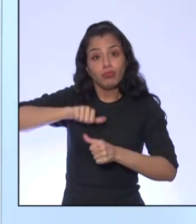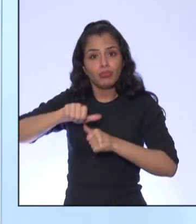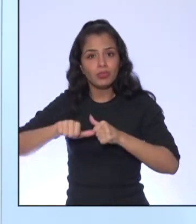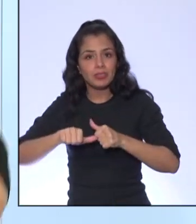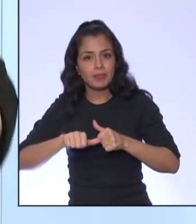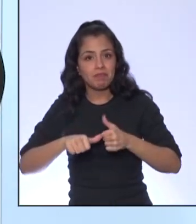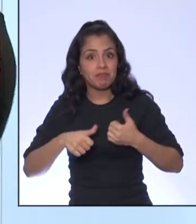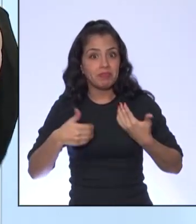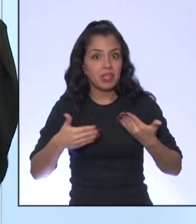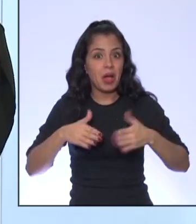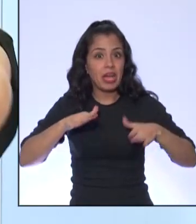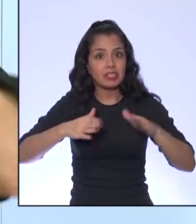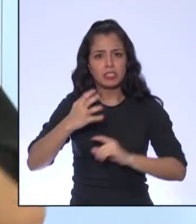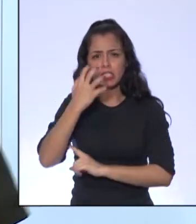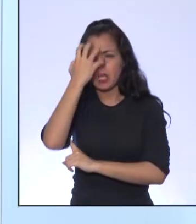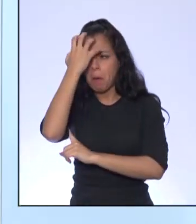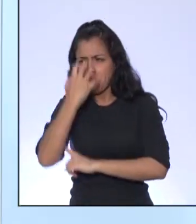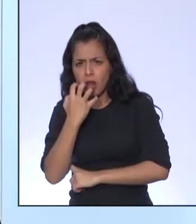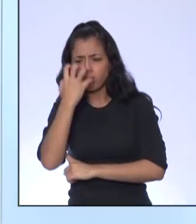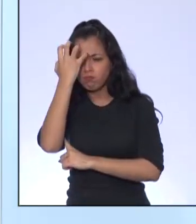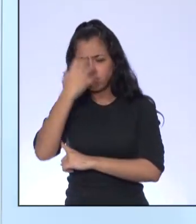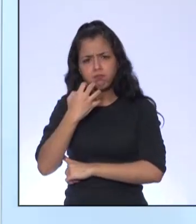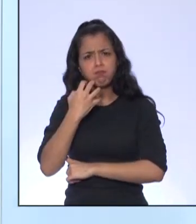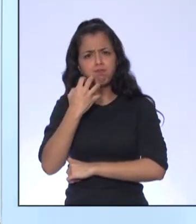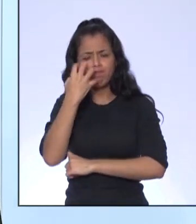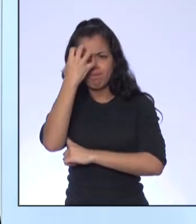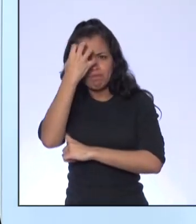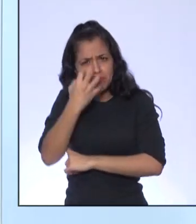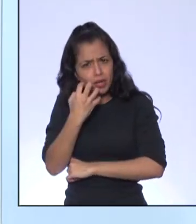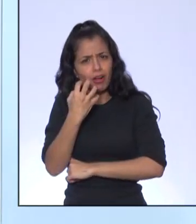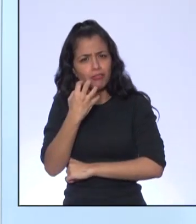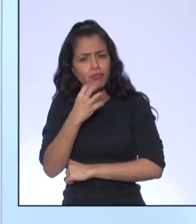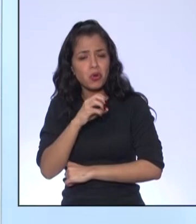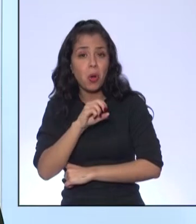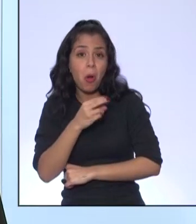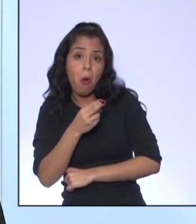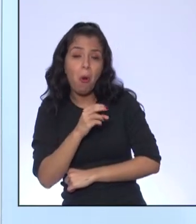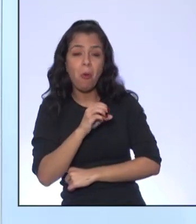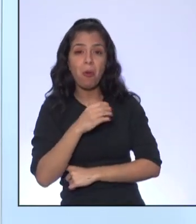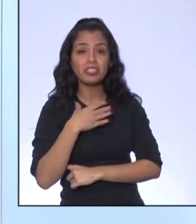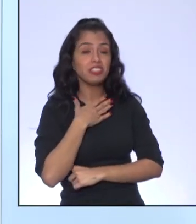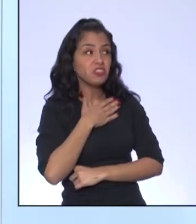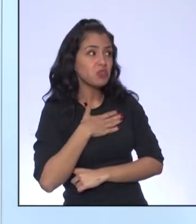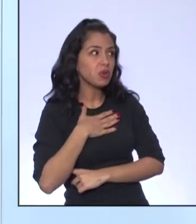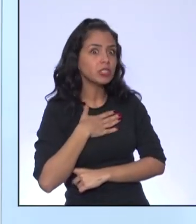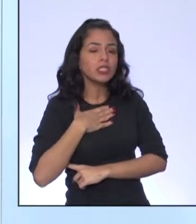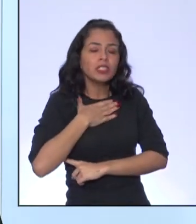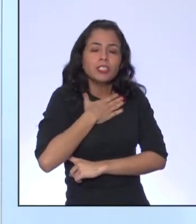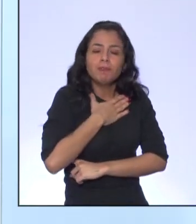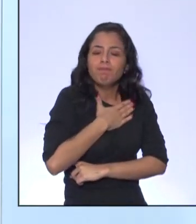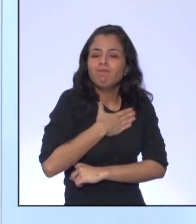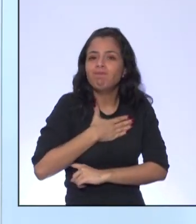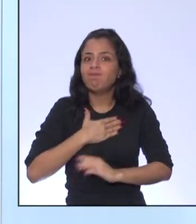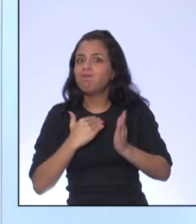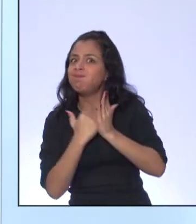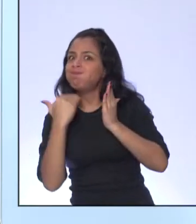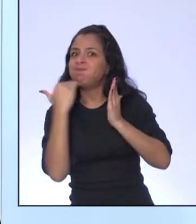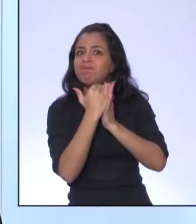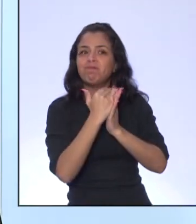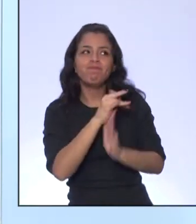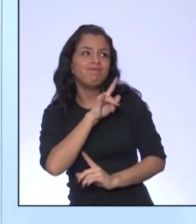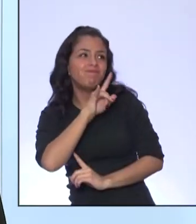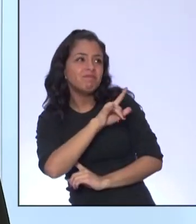fica bravo de verdade, muito bravo. Se a gente gosta muito, a gente ama. E se a